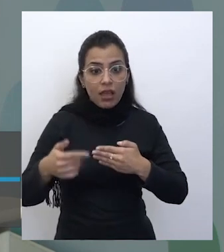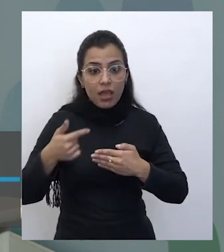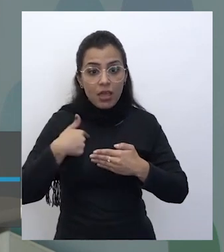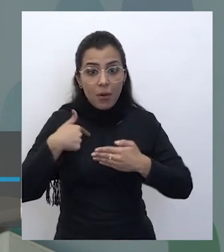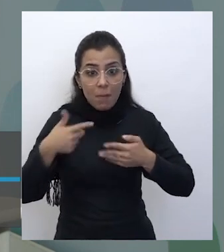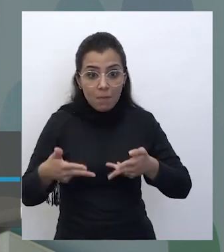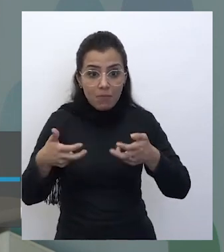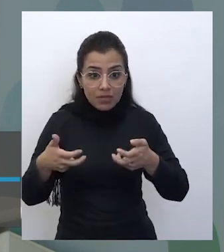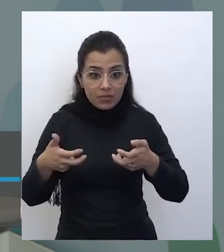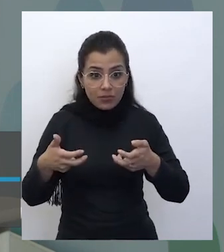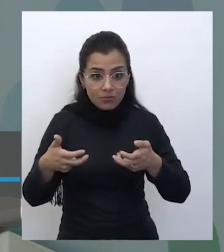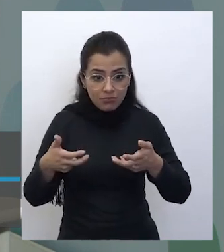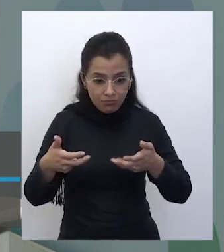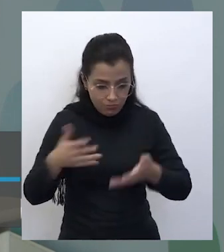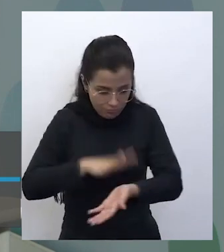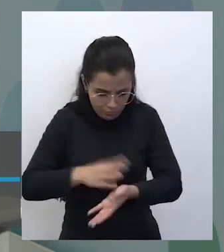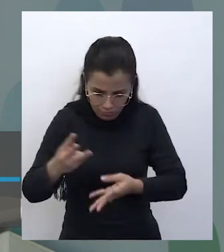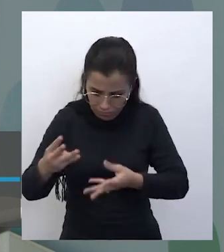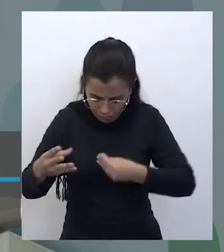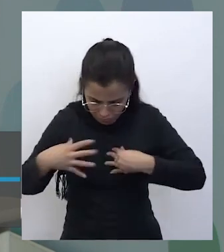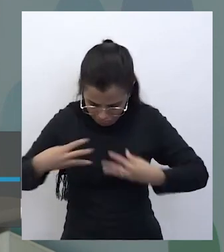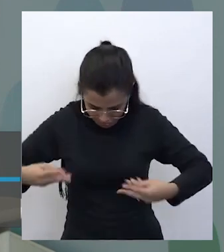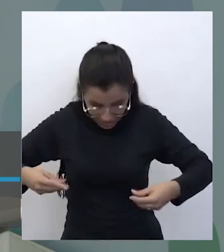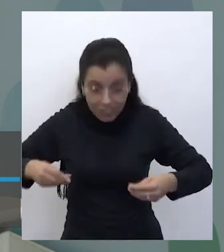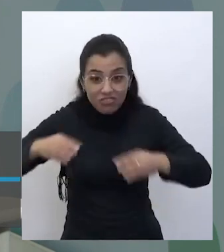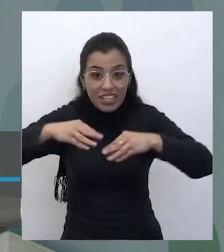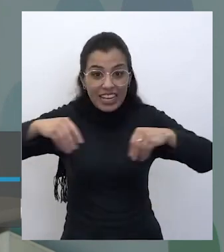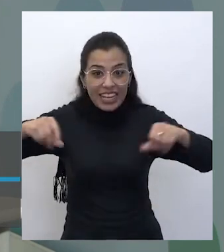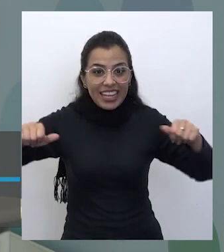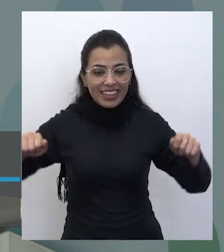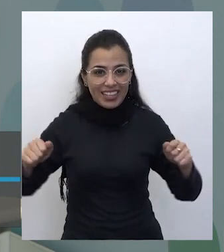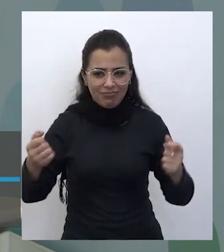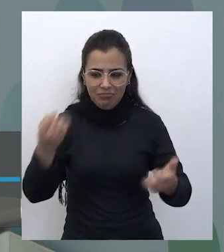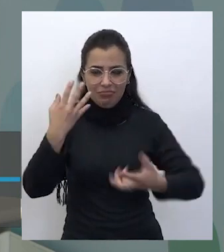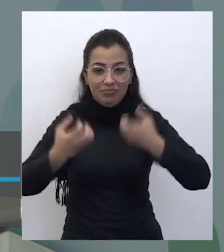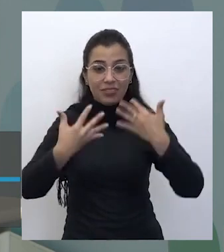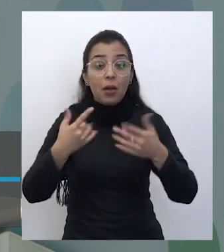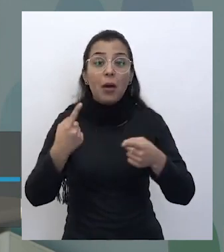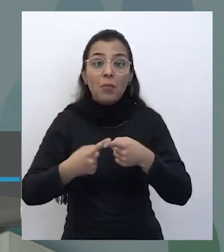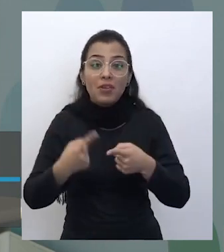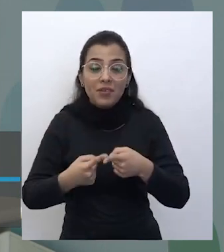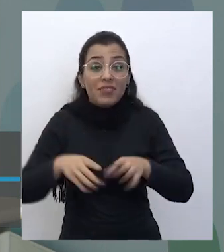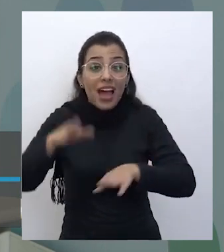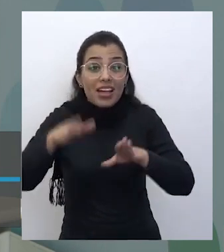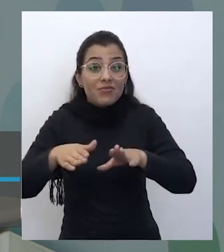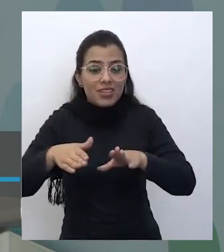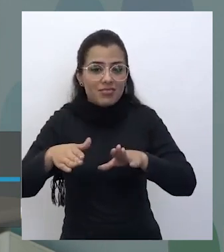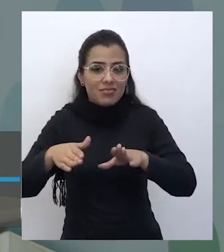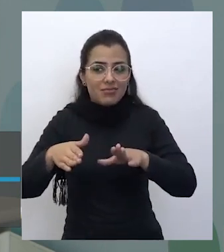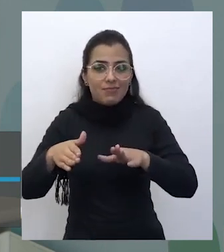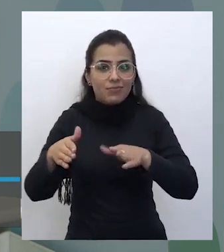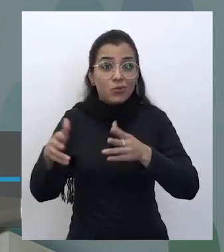lá tocado por glitter, eu chego brilhando com glitter em casa. Por que eu estou falando isso? Porque a gente nem encosta nas